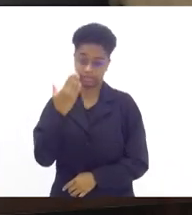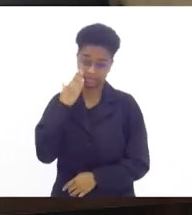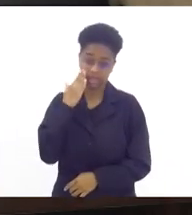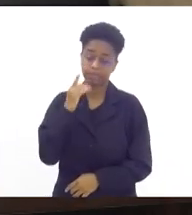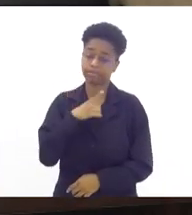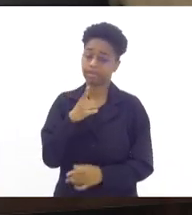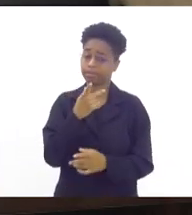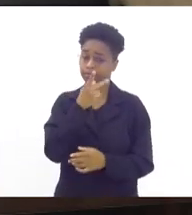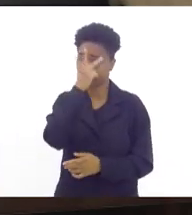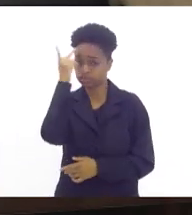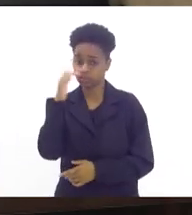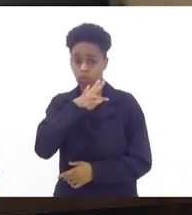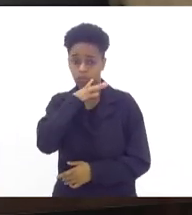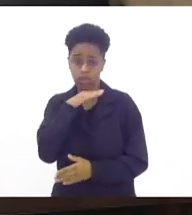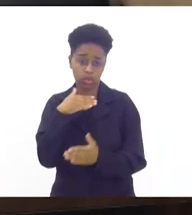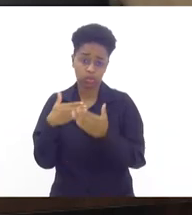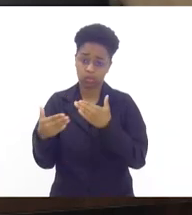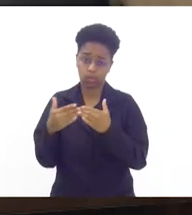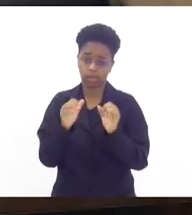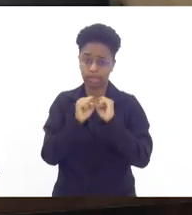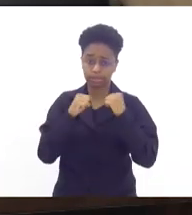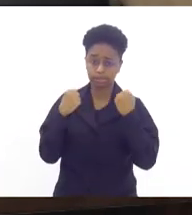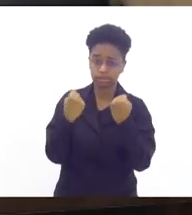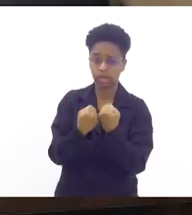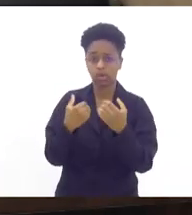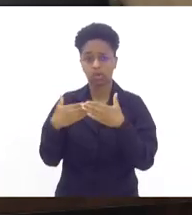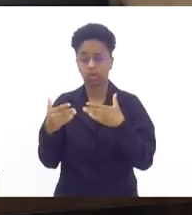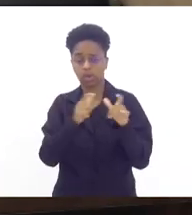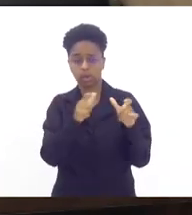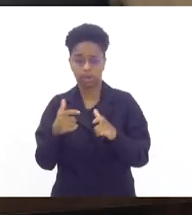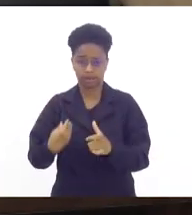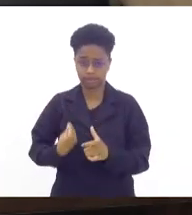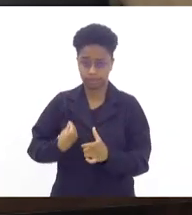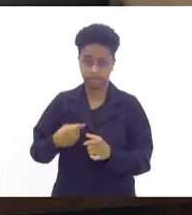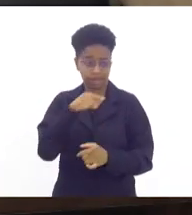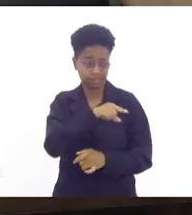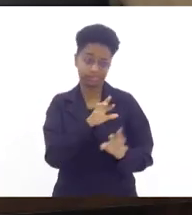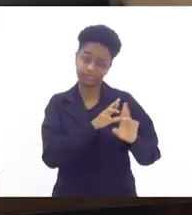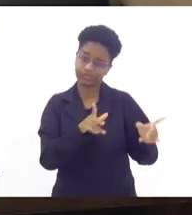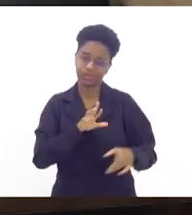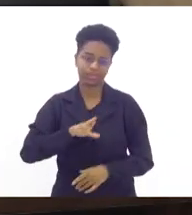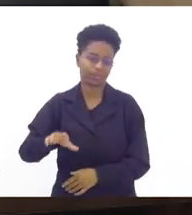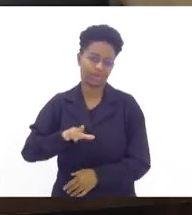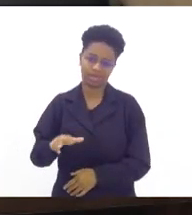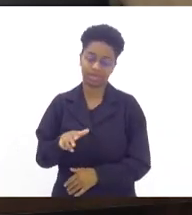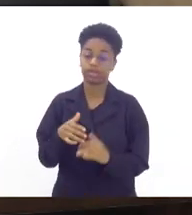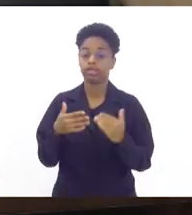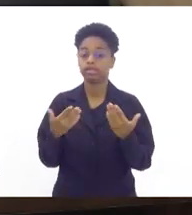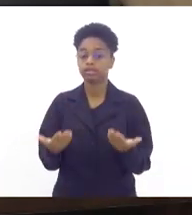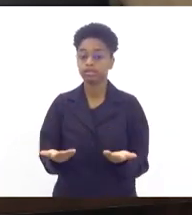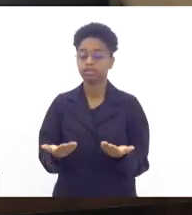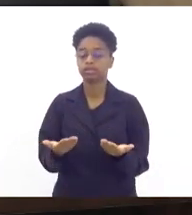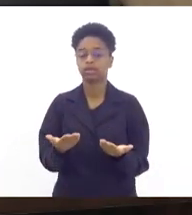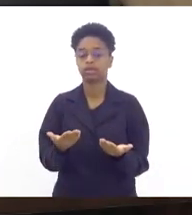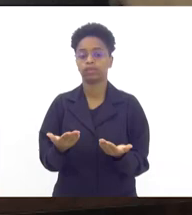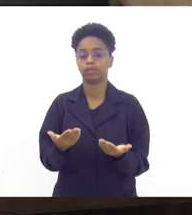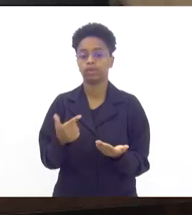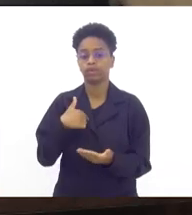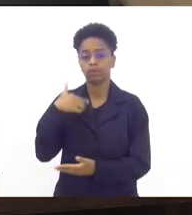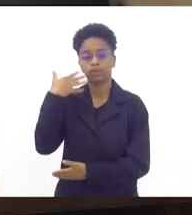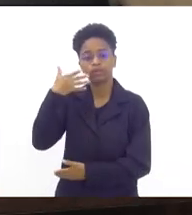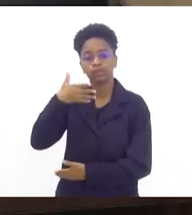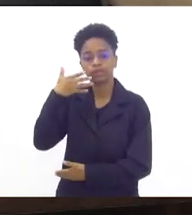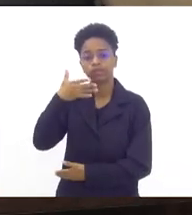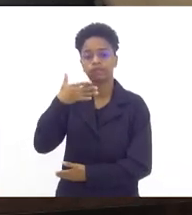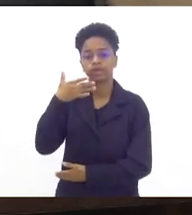ruins em vários estágios em várias questões da vida não é diferente dentro de uma torcida organizada então aqui fica a minha fala